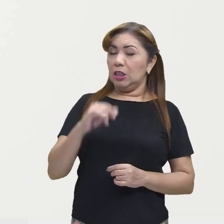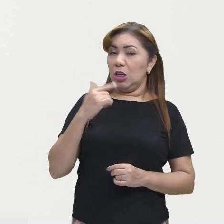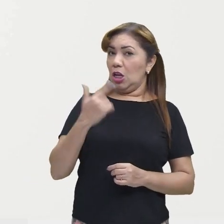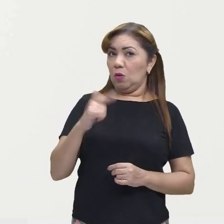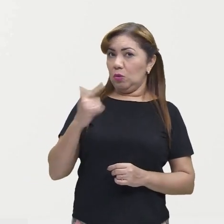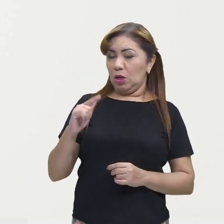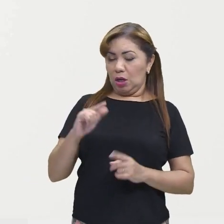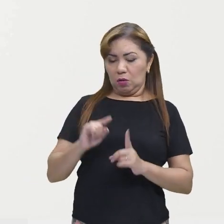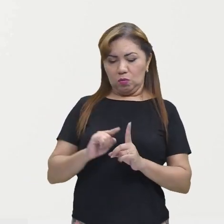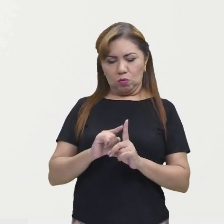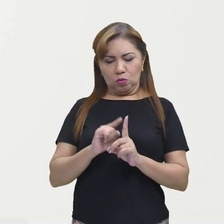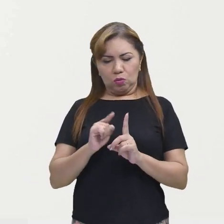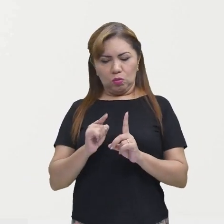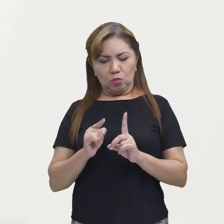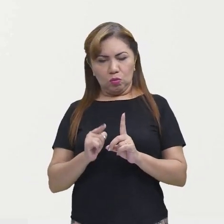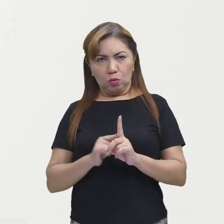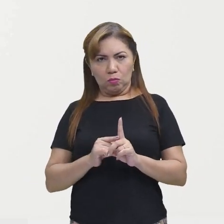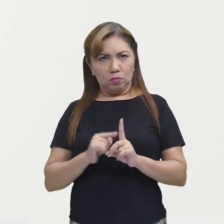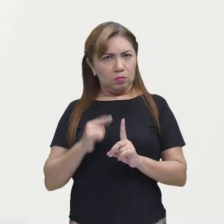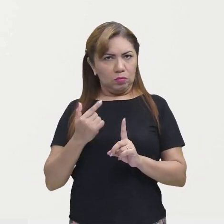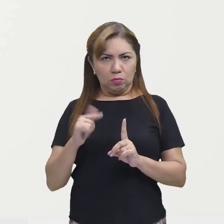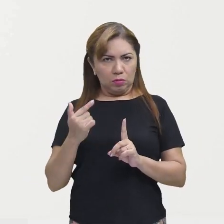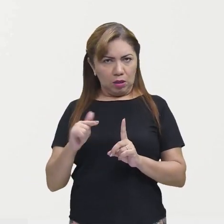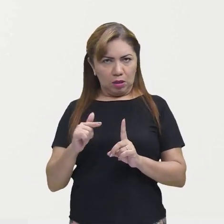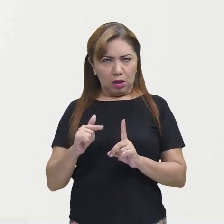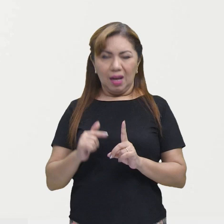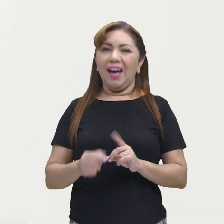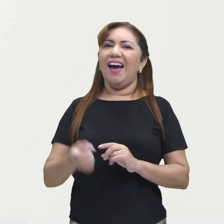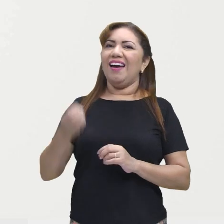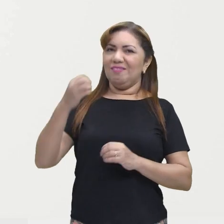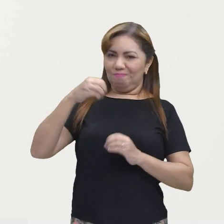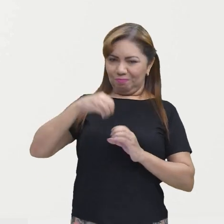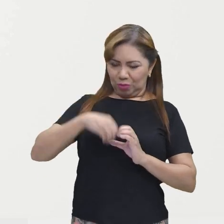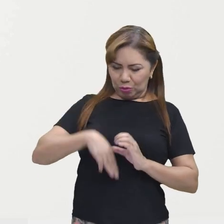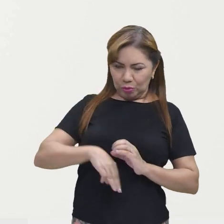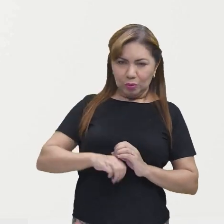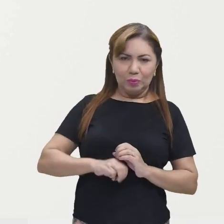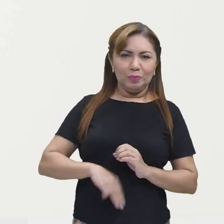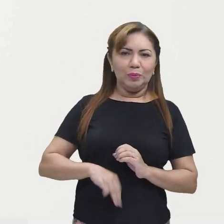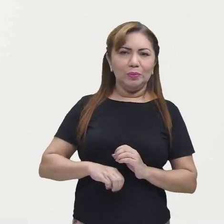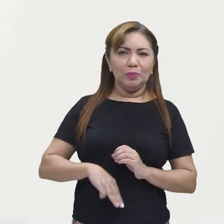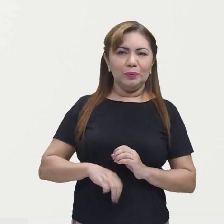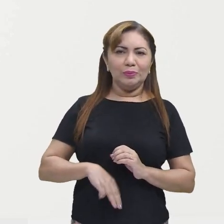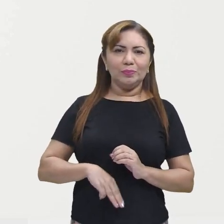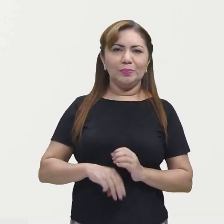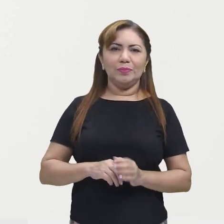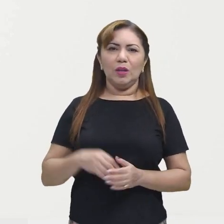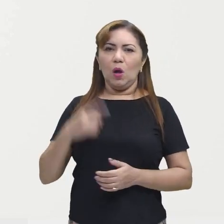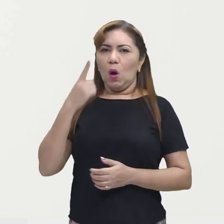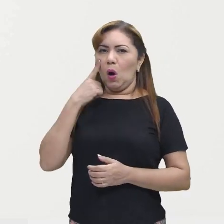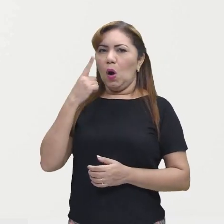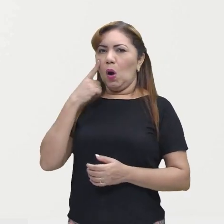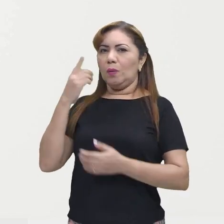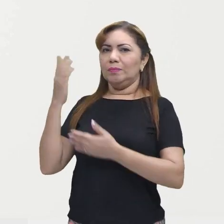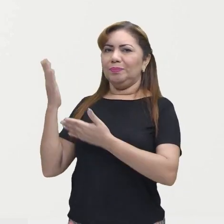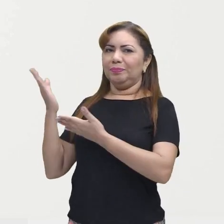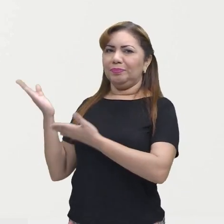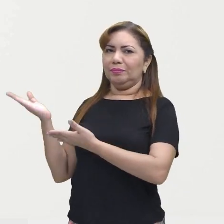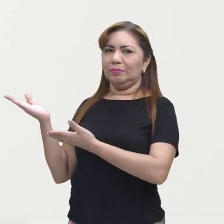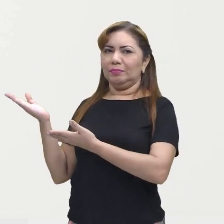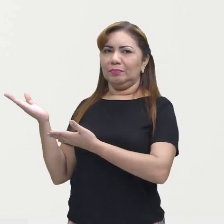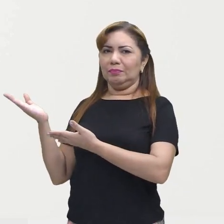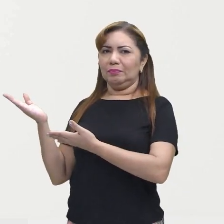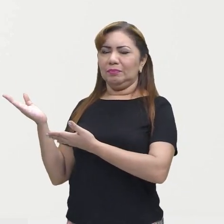gravidez que o corpo preparou, ocorre esse fluxo de sangue que sai. E como vocês podem ver na imagem, essa menstruação às vezes causa alguns